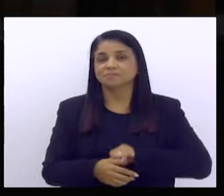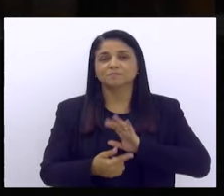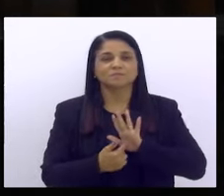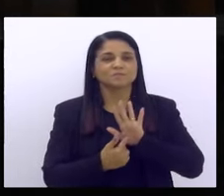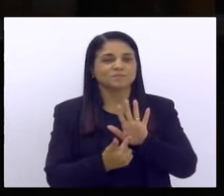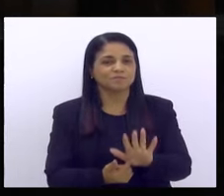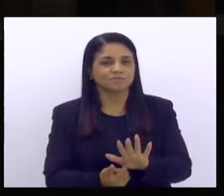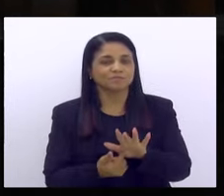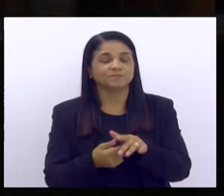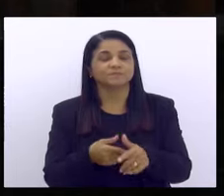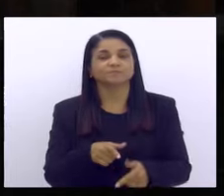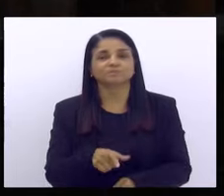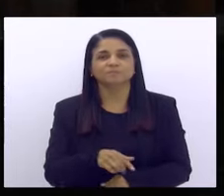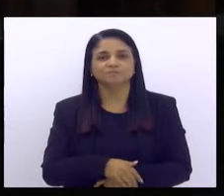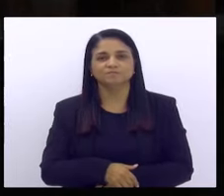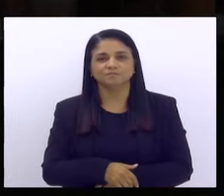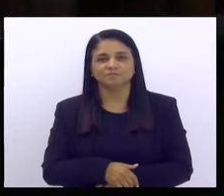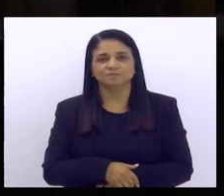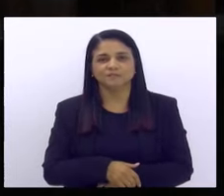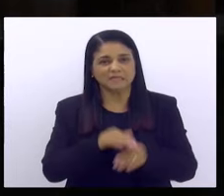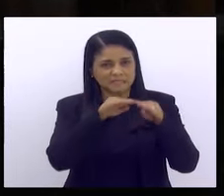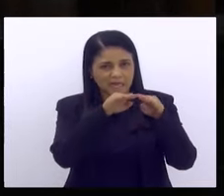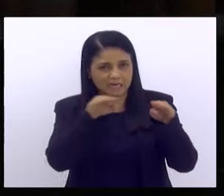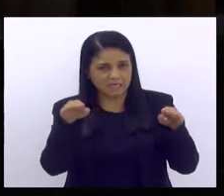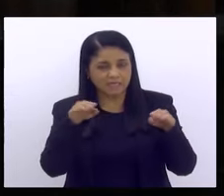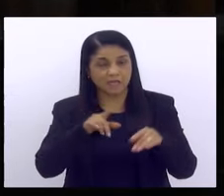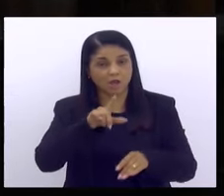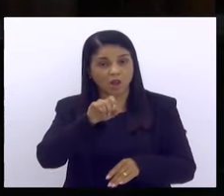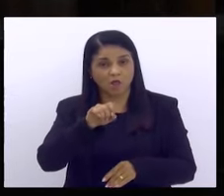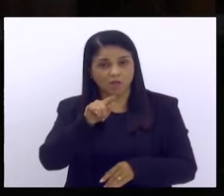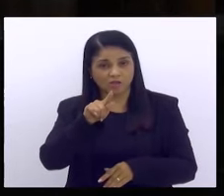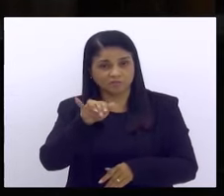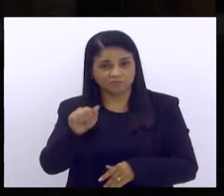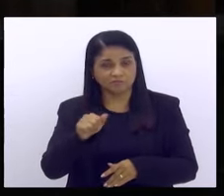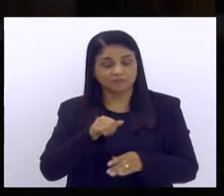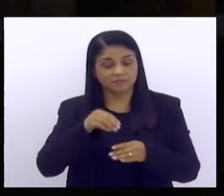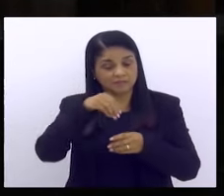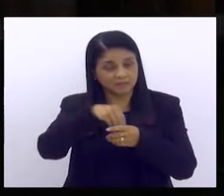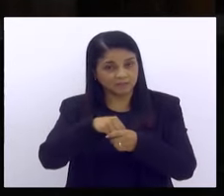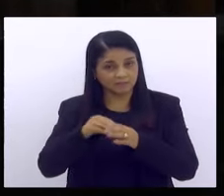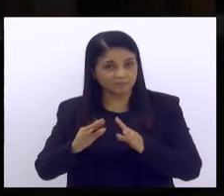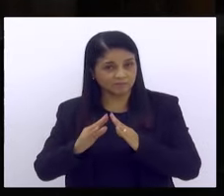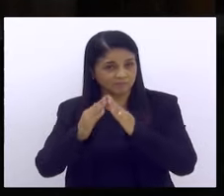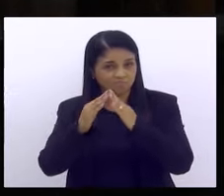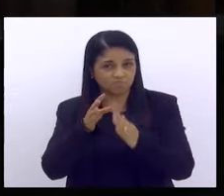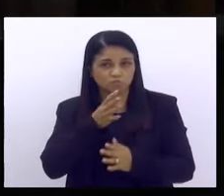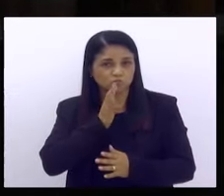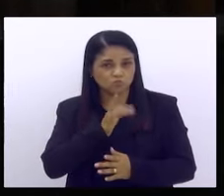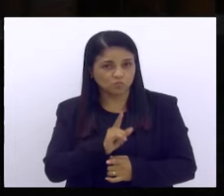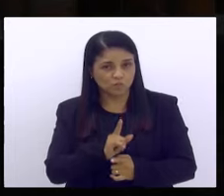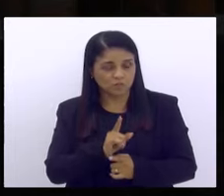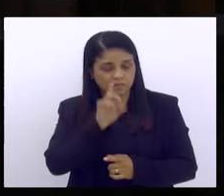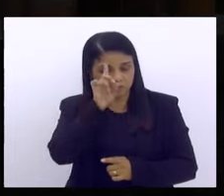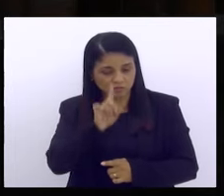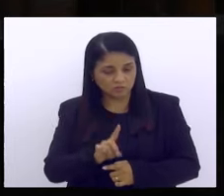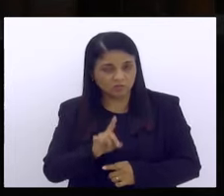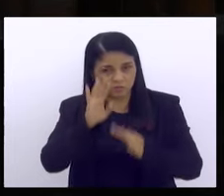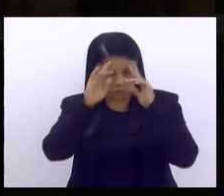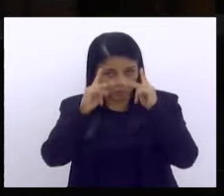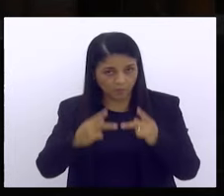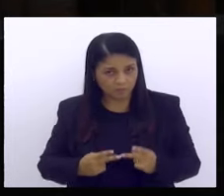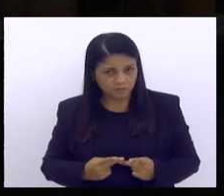que nessa lógica de dentro da favela não se reconhece a dignidade